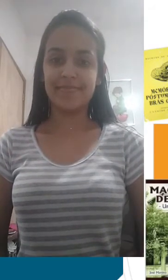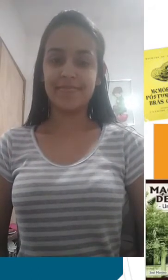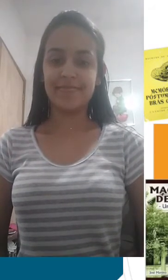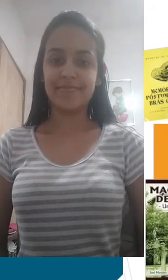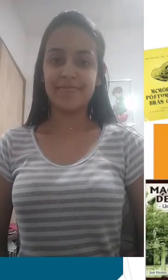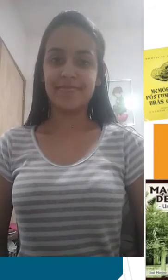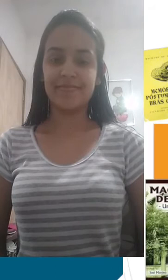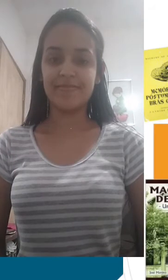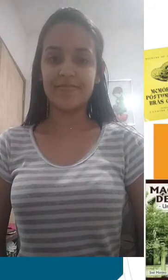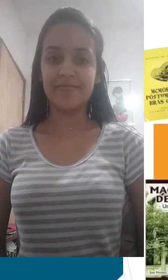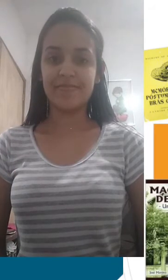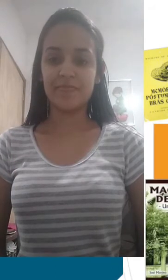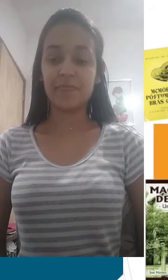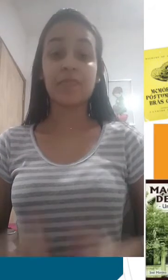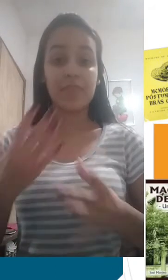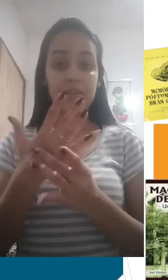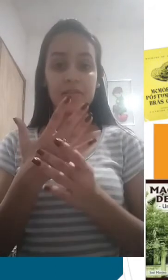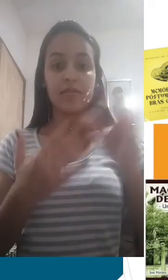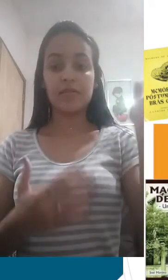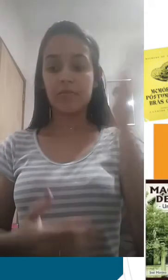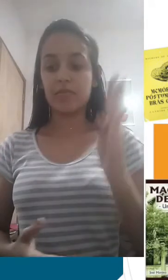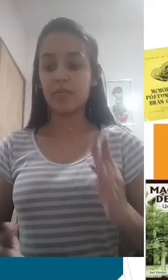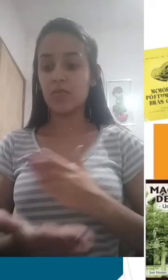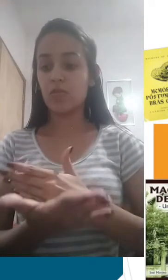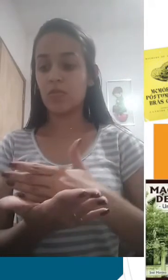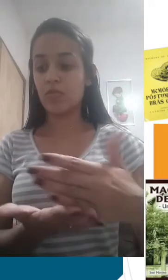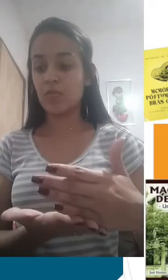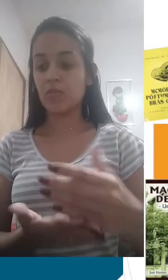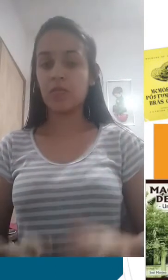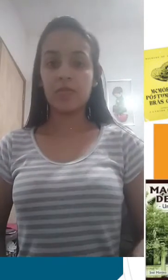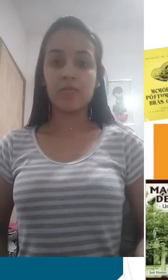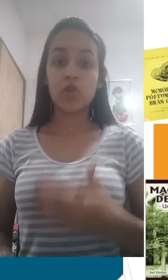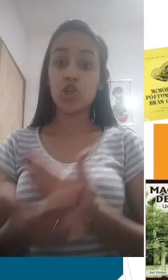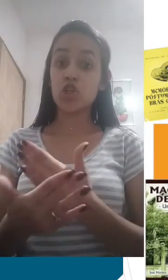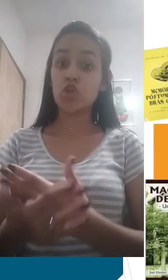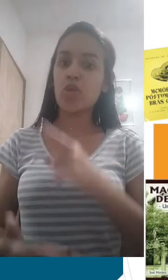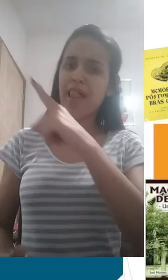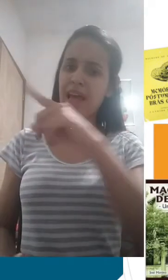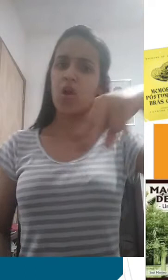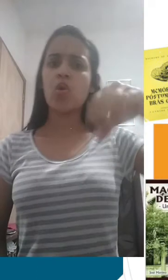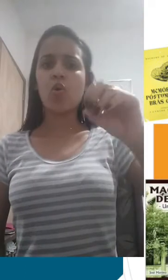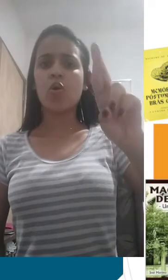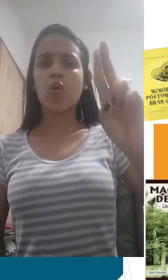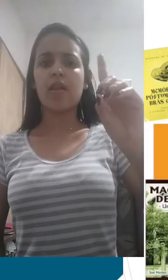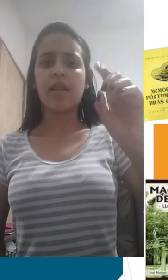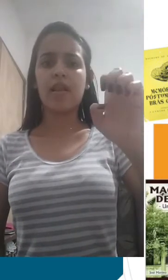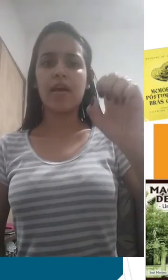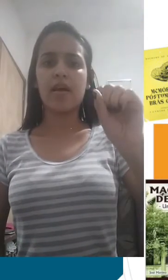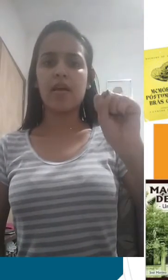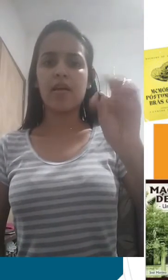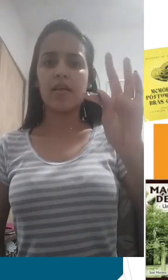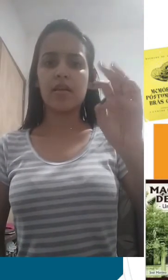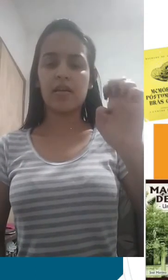ideais. O realismo brasileiro tem início com círculos literários nordestinos, primeiramente em